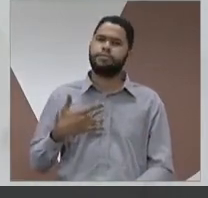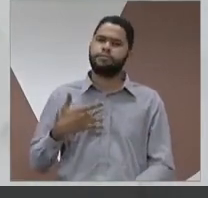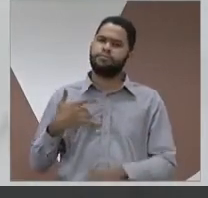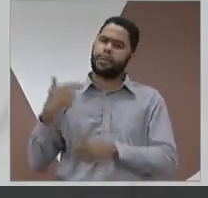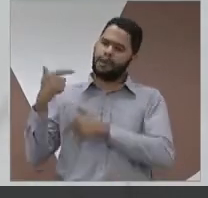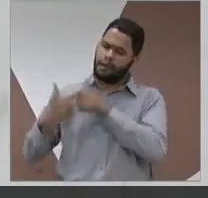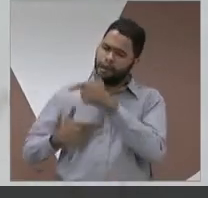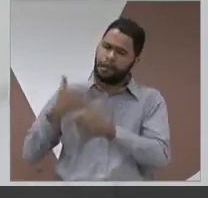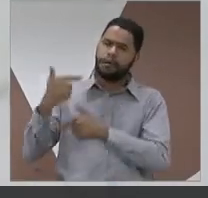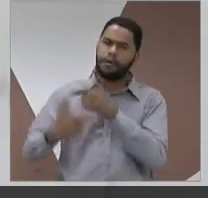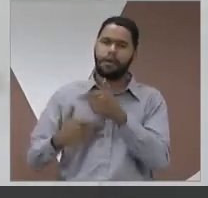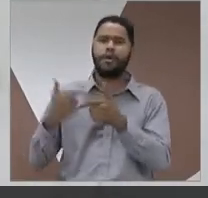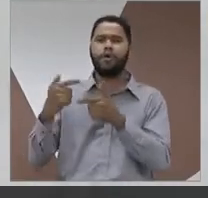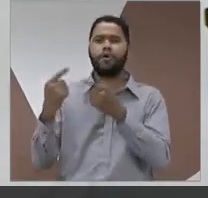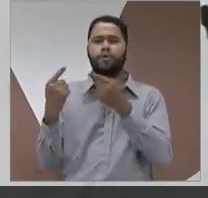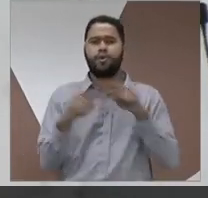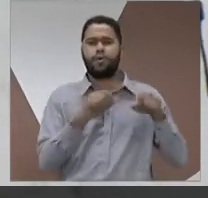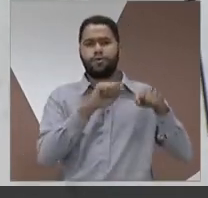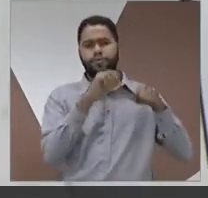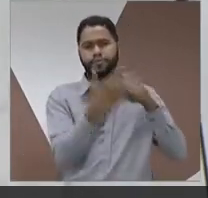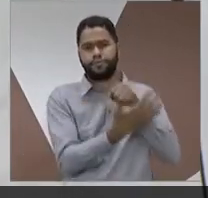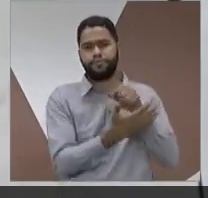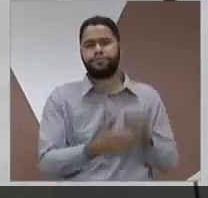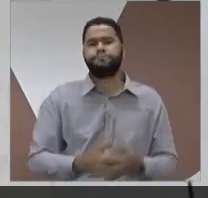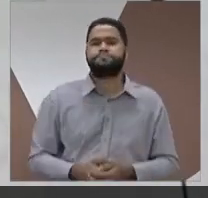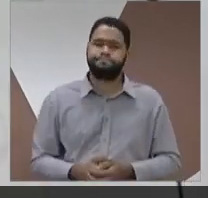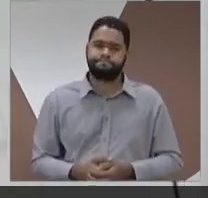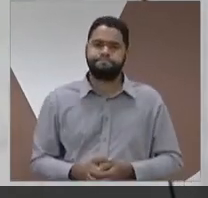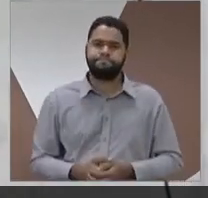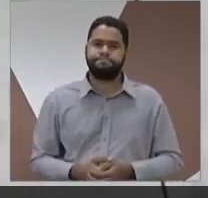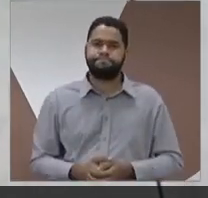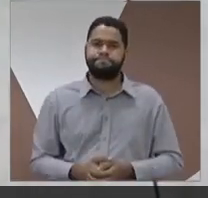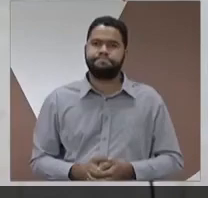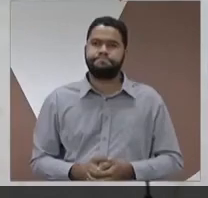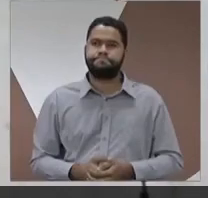no combate à pandemia de Covid-19.